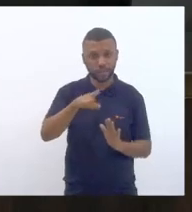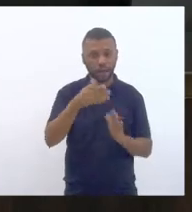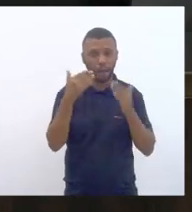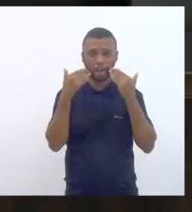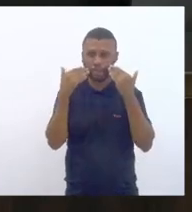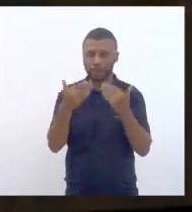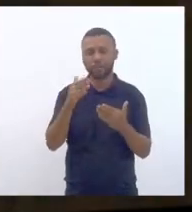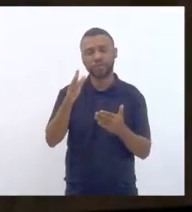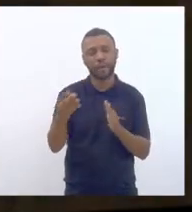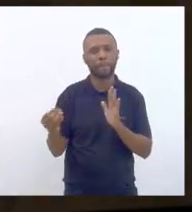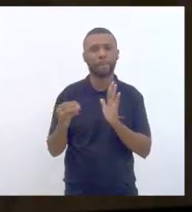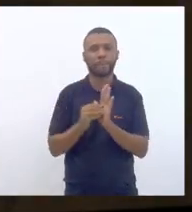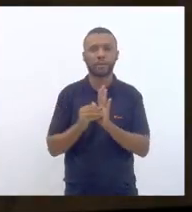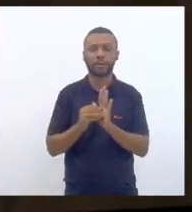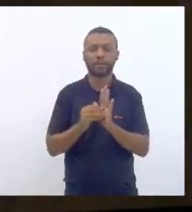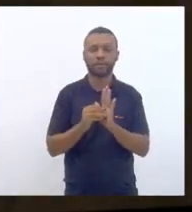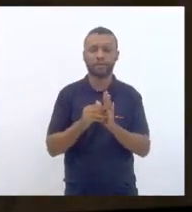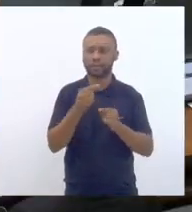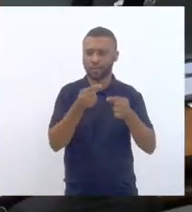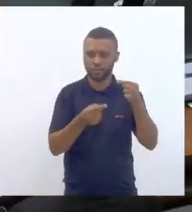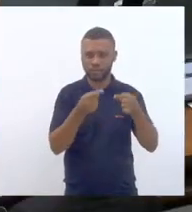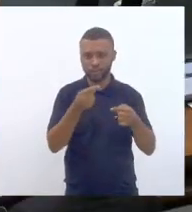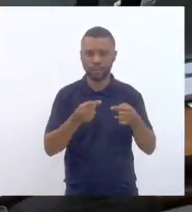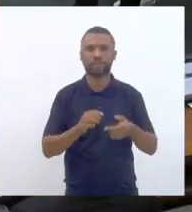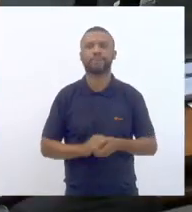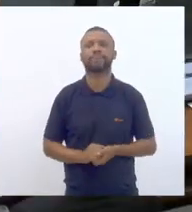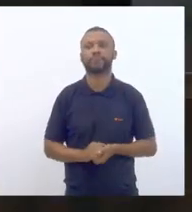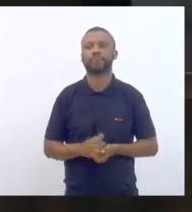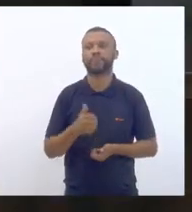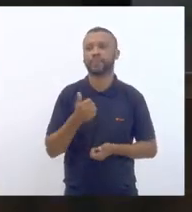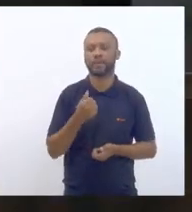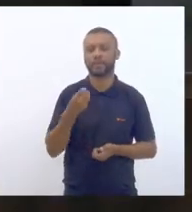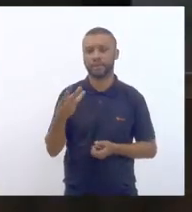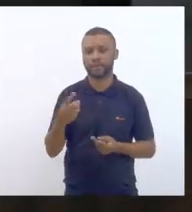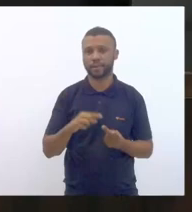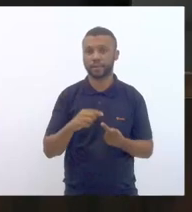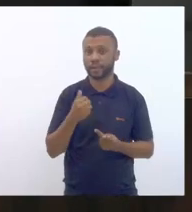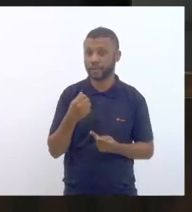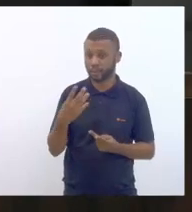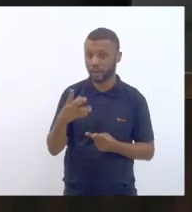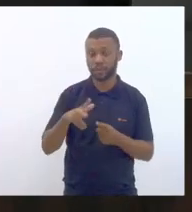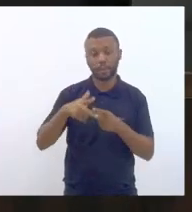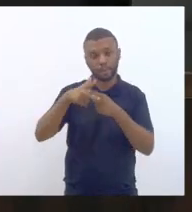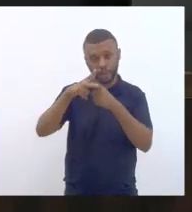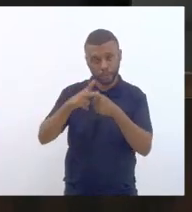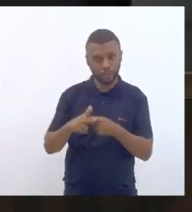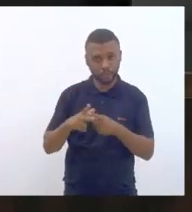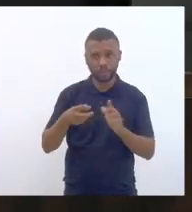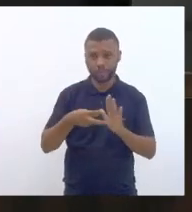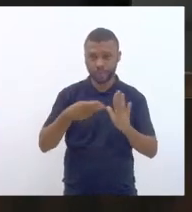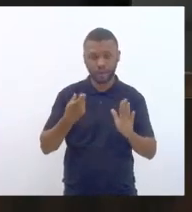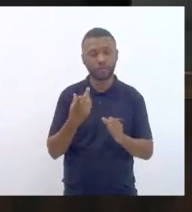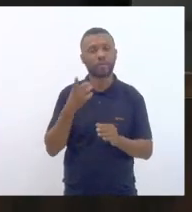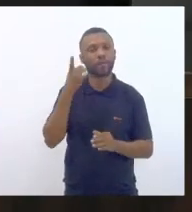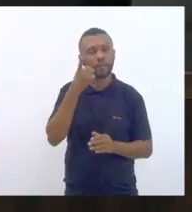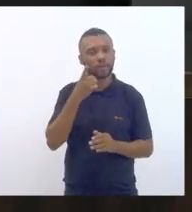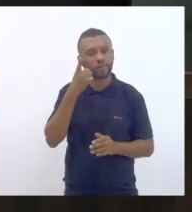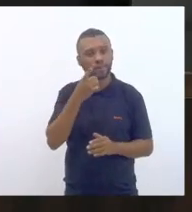botei na pauta. Ok. Então, 13º e 14º, pela manutenção, deputado